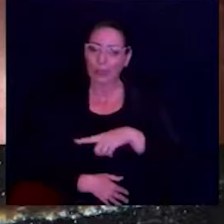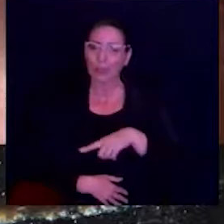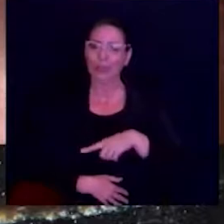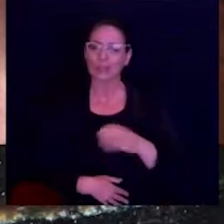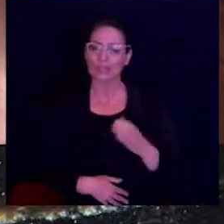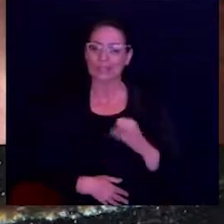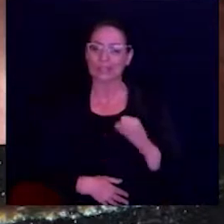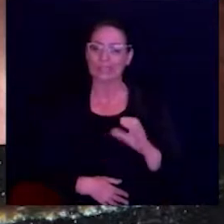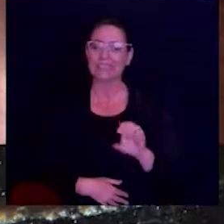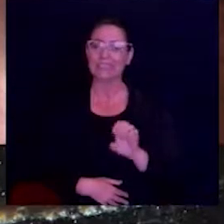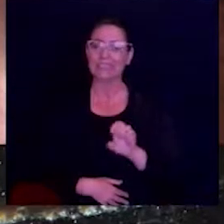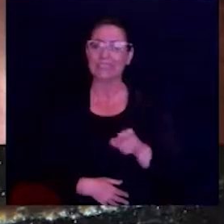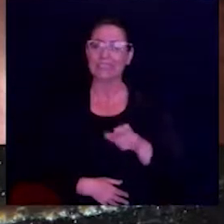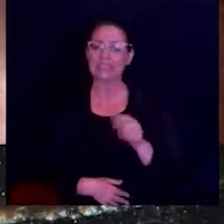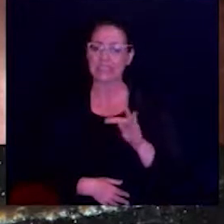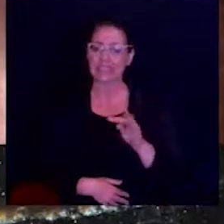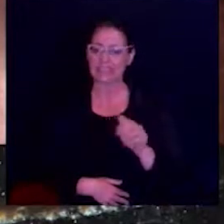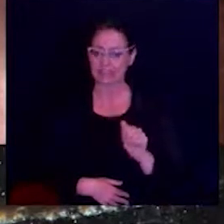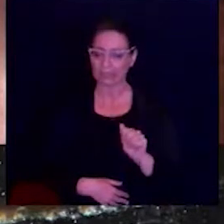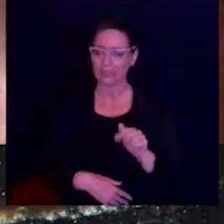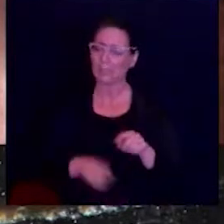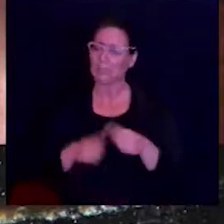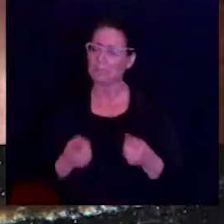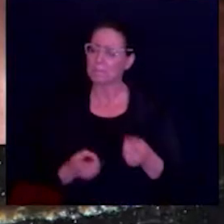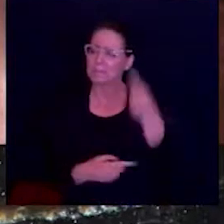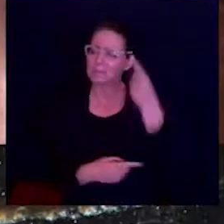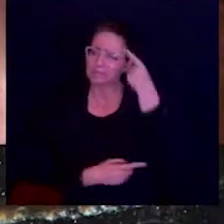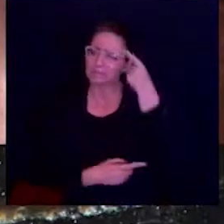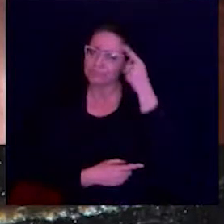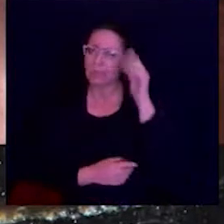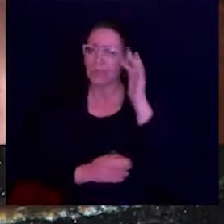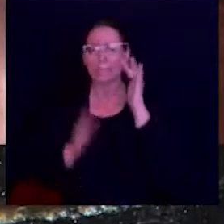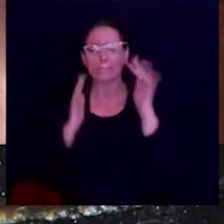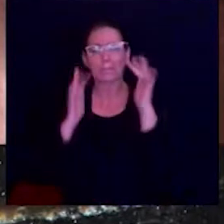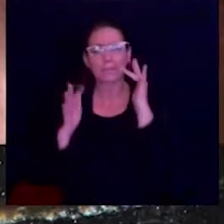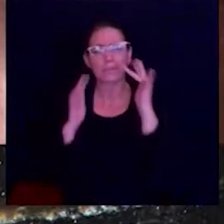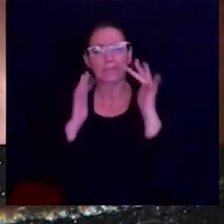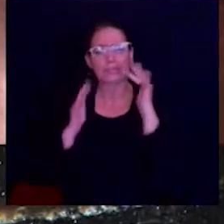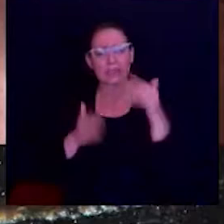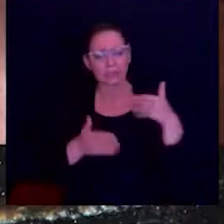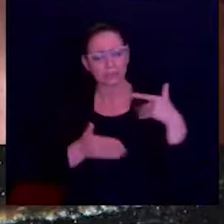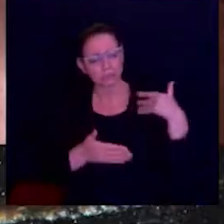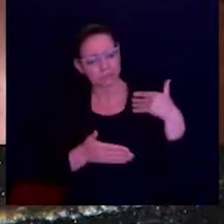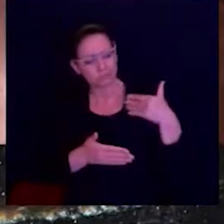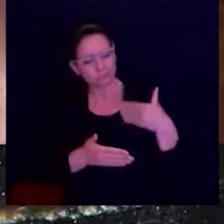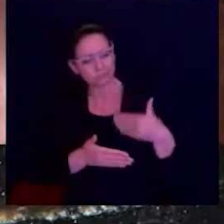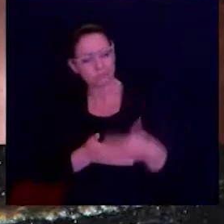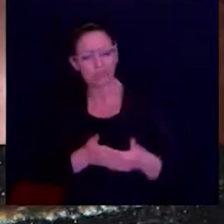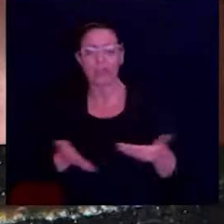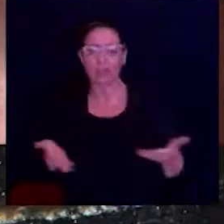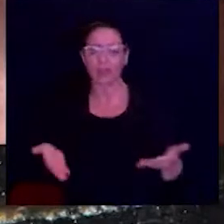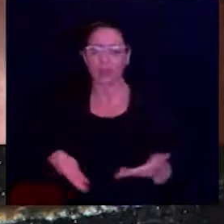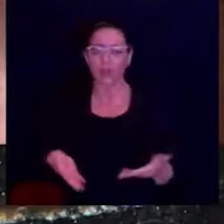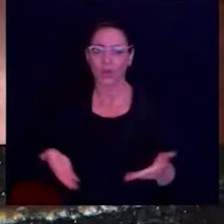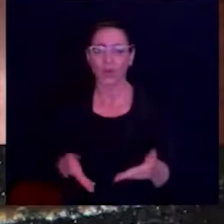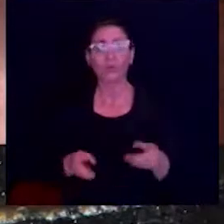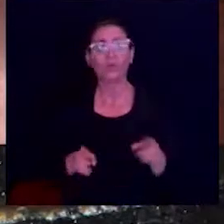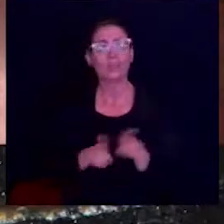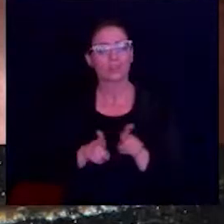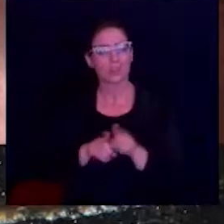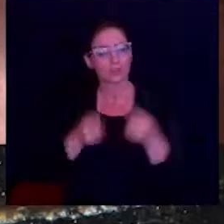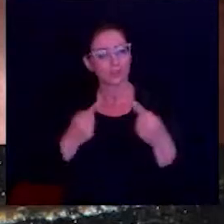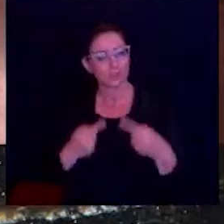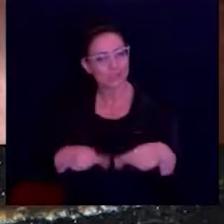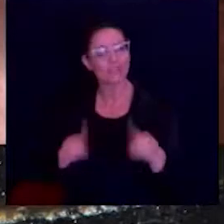gostaria de aproveitar para refletir sobre a caminhada até aqui e os desafios que virão. Pude